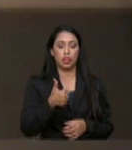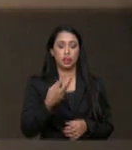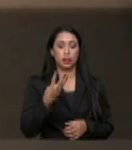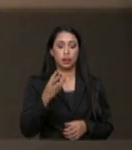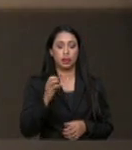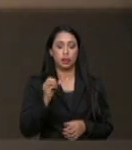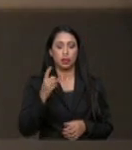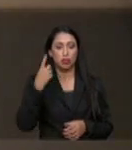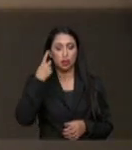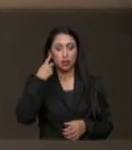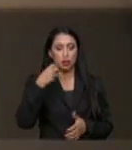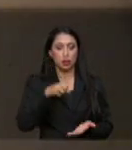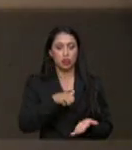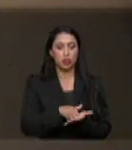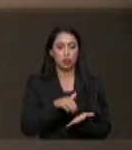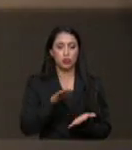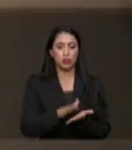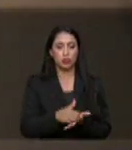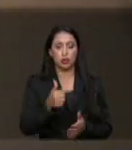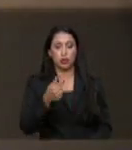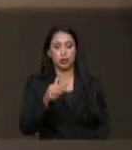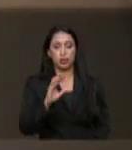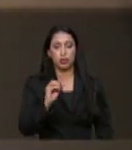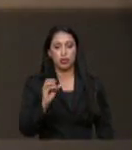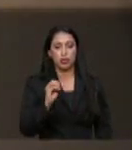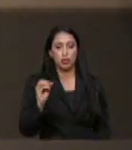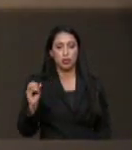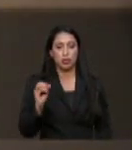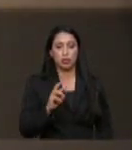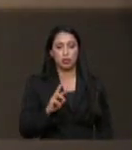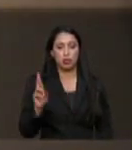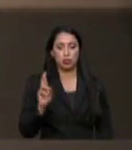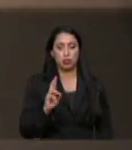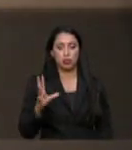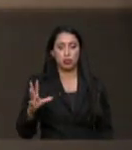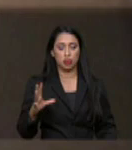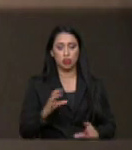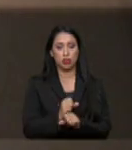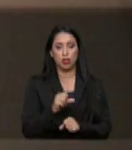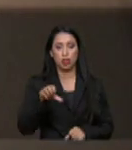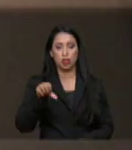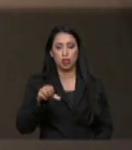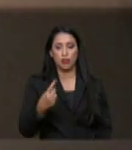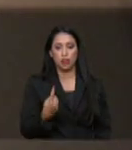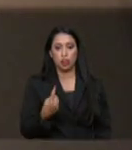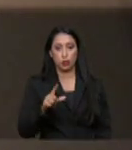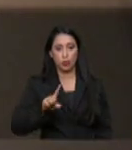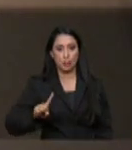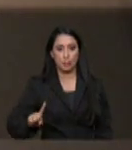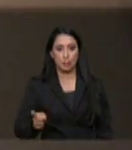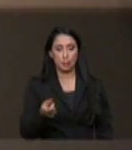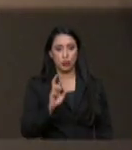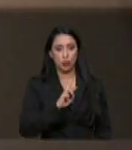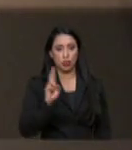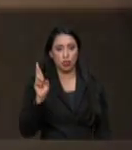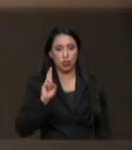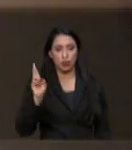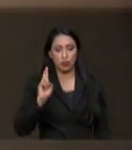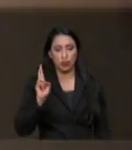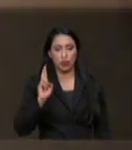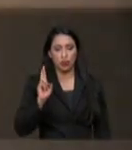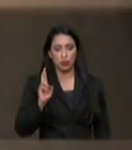dias-multa no valor unitário de 700 reais o que totalizam 91 mil reais e